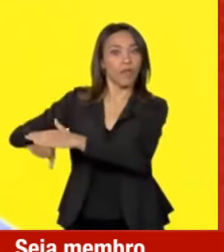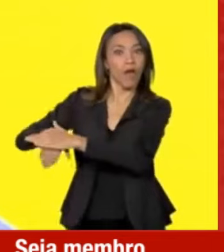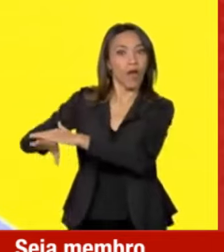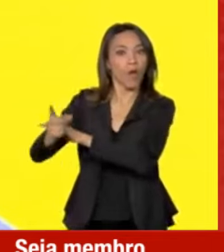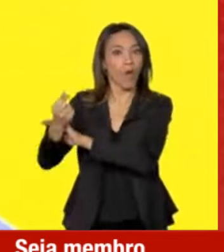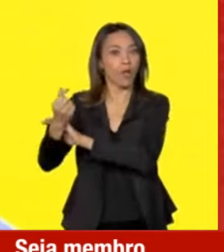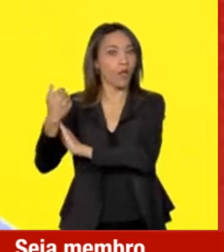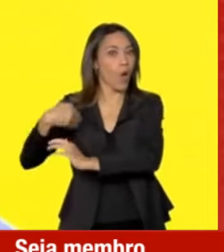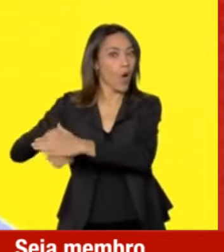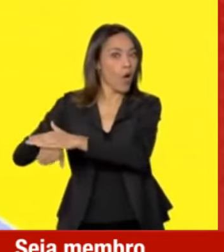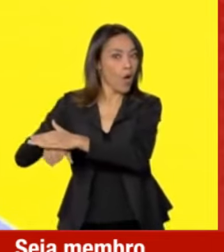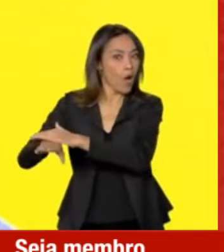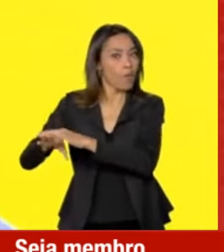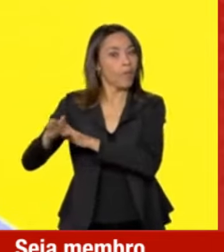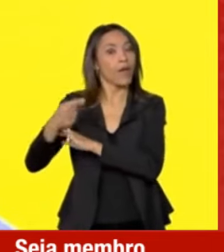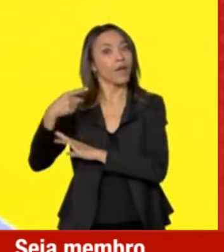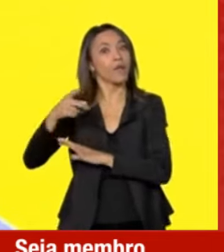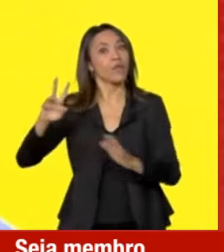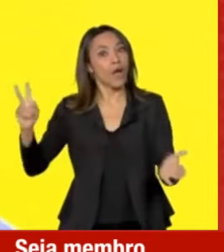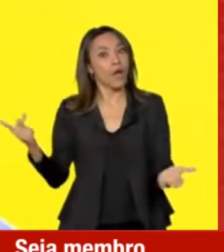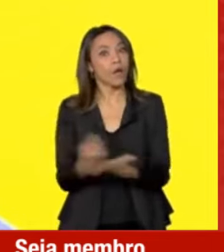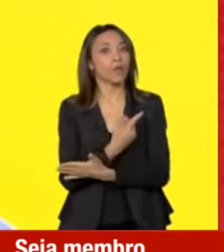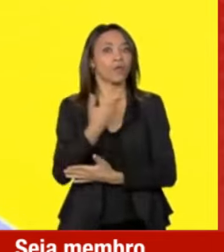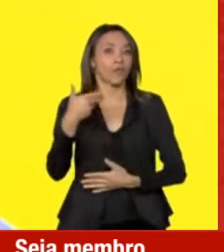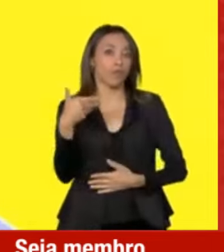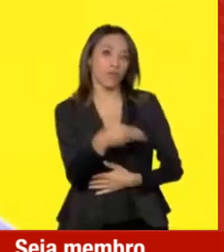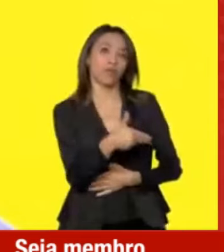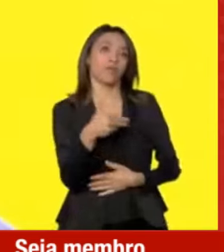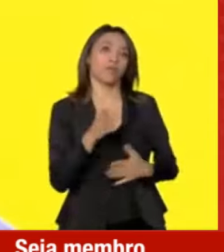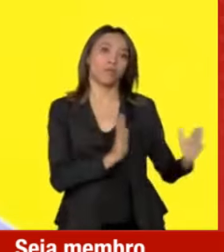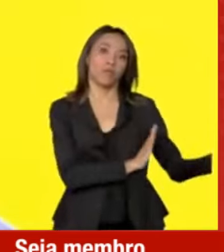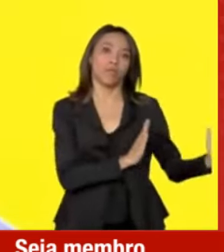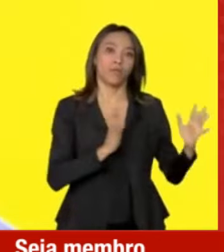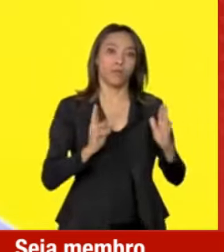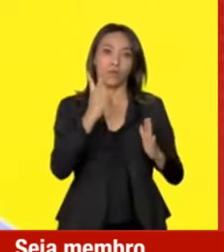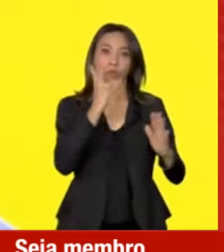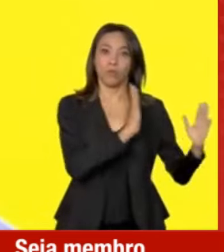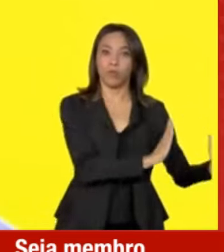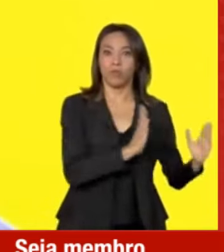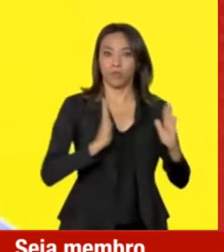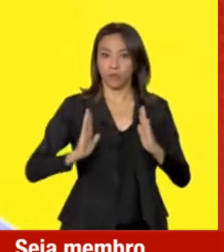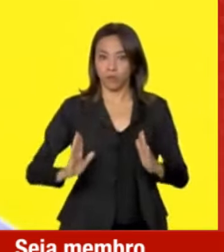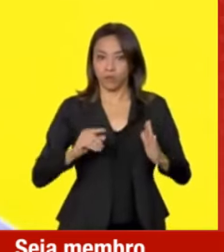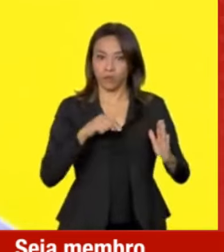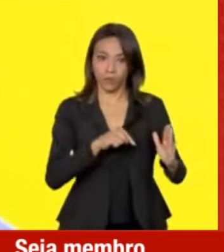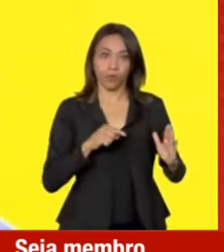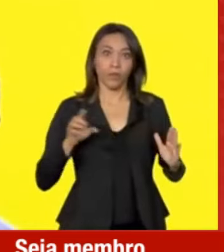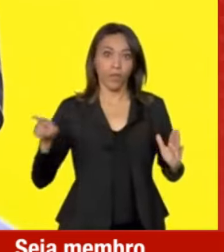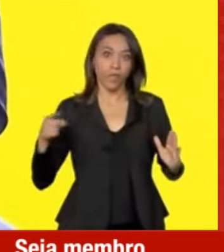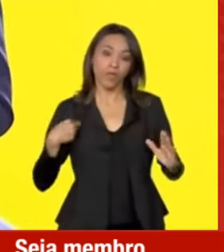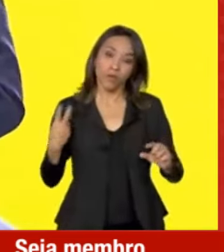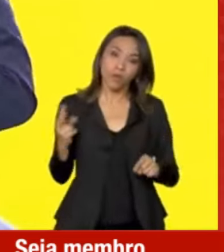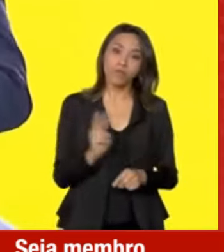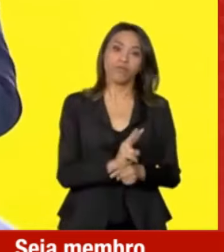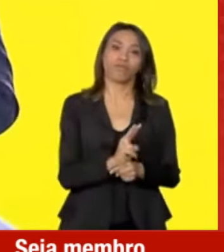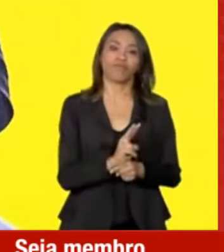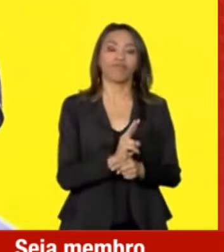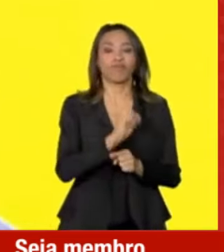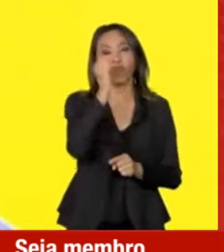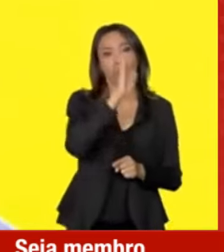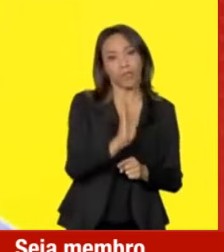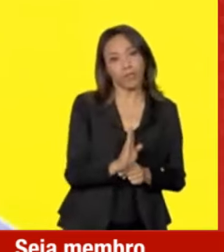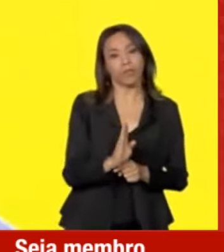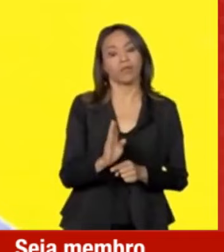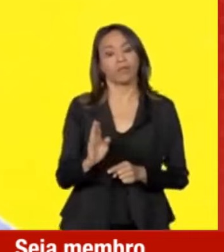ser previdente. E o senhor tomou as medidas corretas naquela época de blindar o Brasil, de